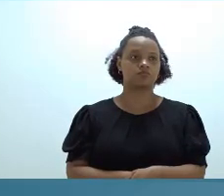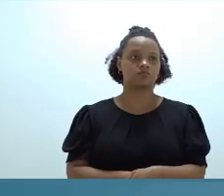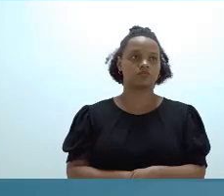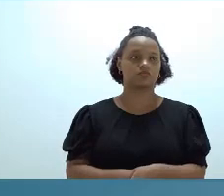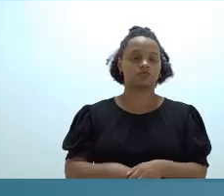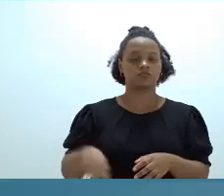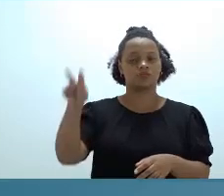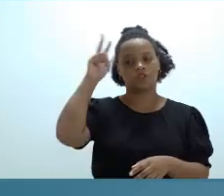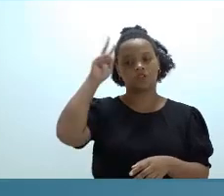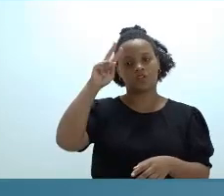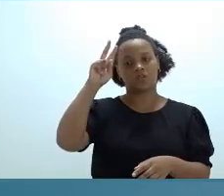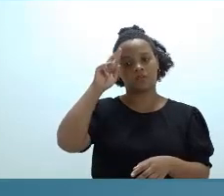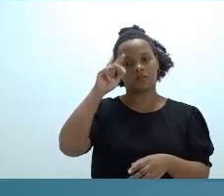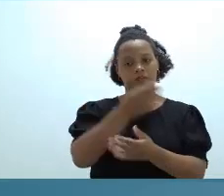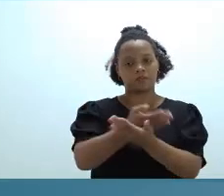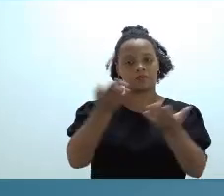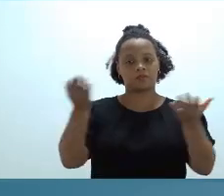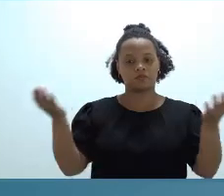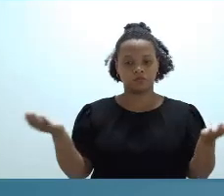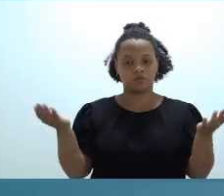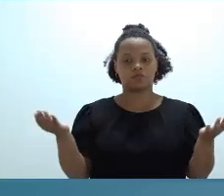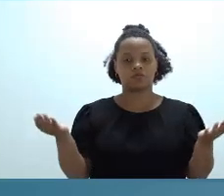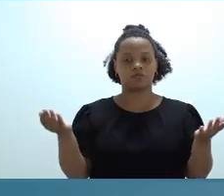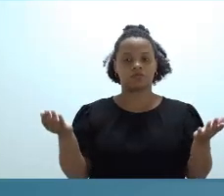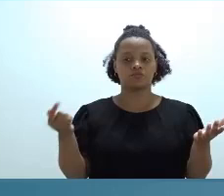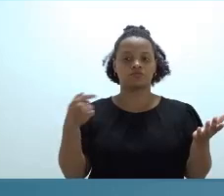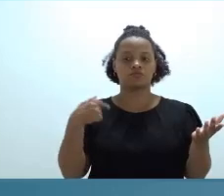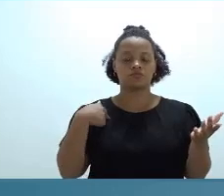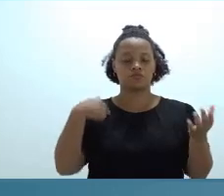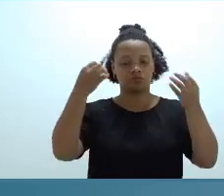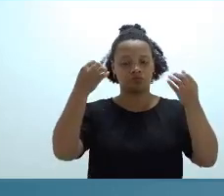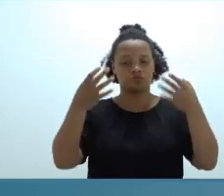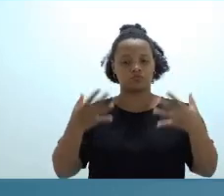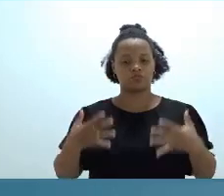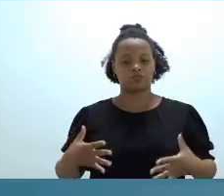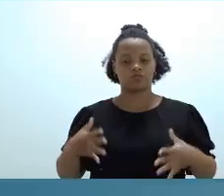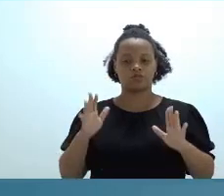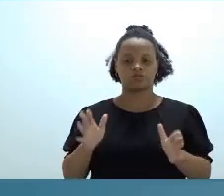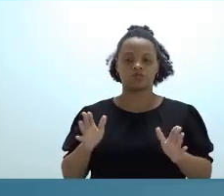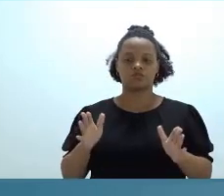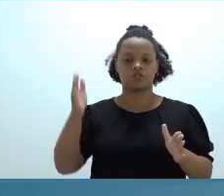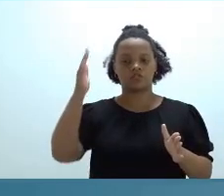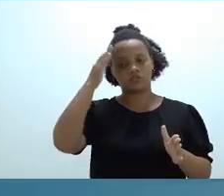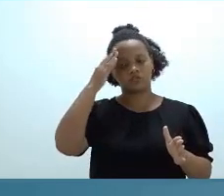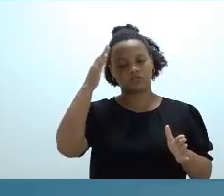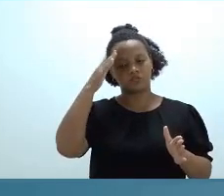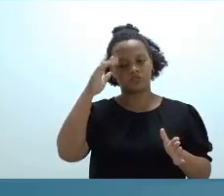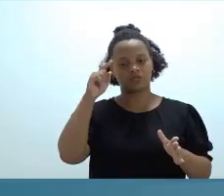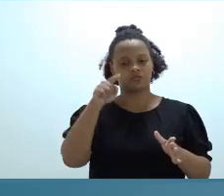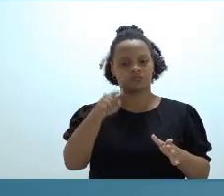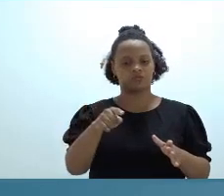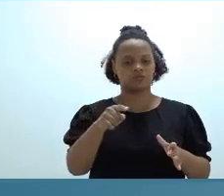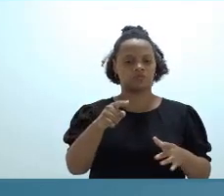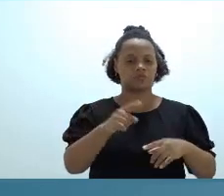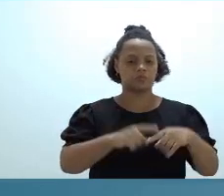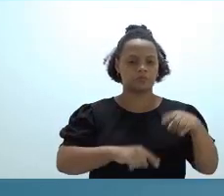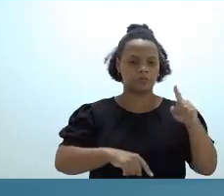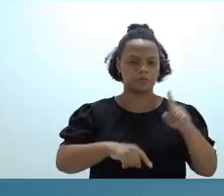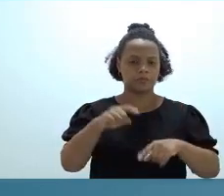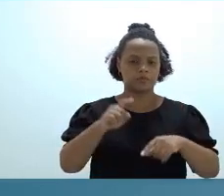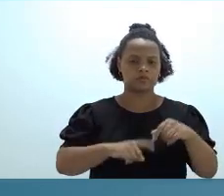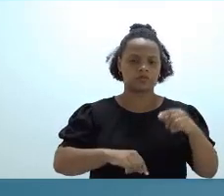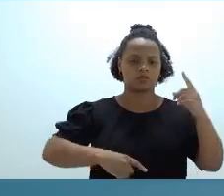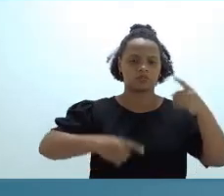os argumentos que utilizei para entender que a matéria discutida